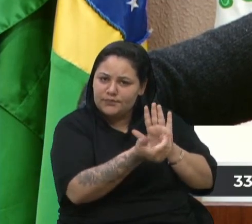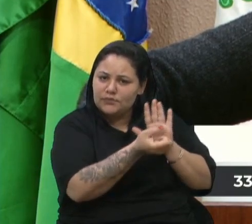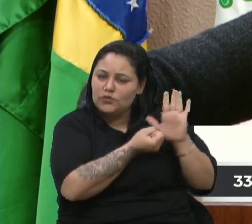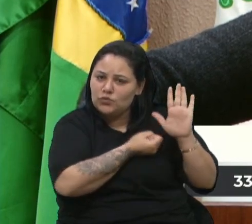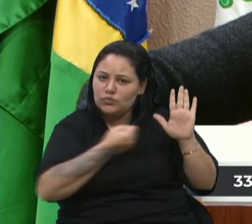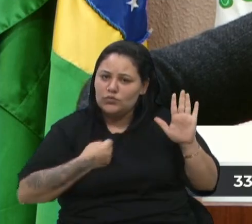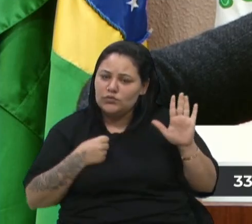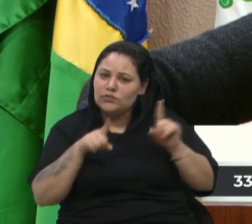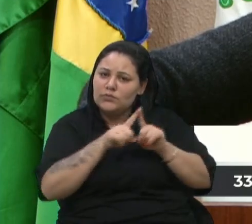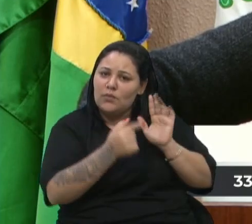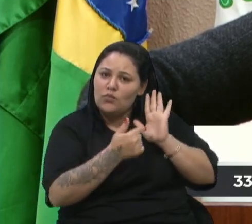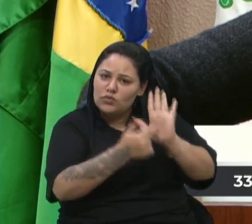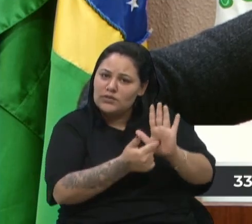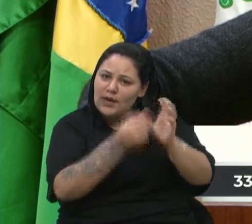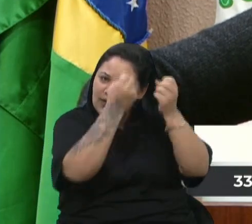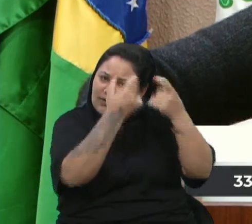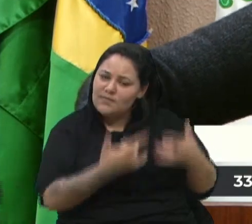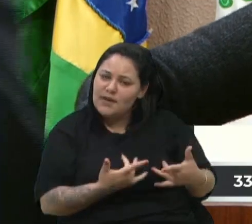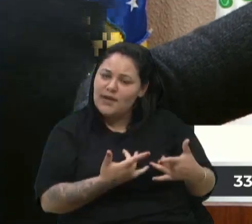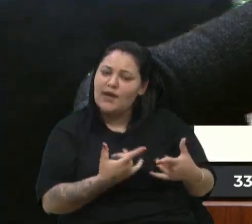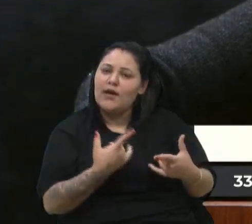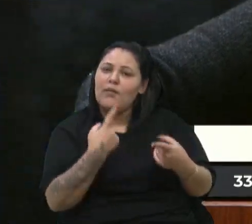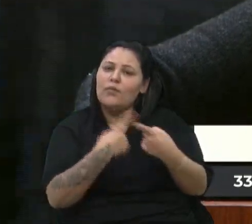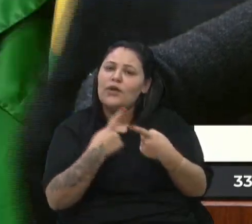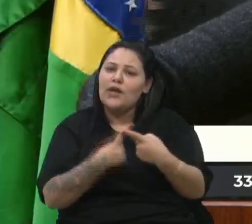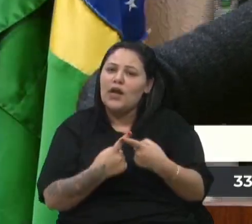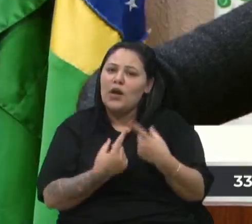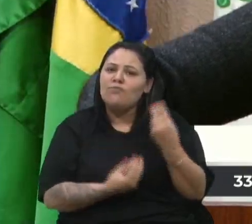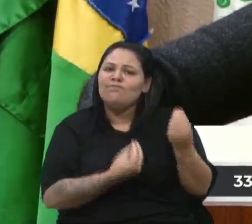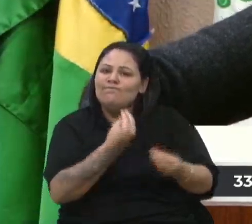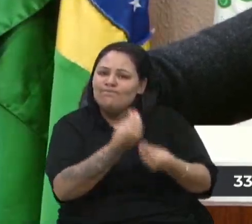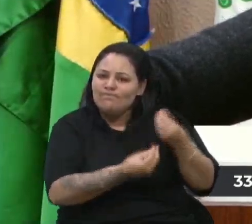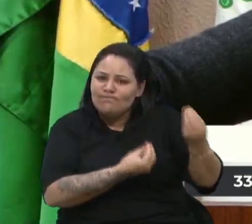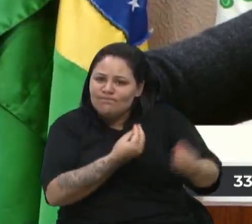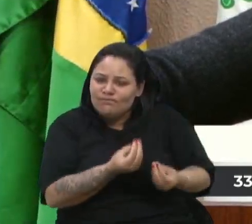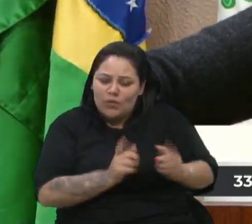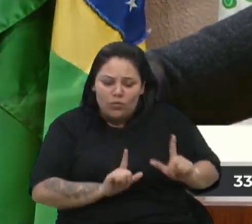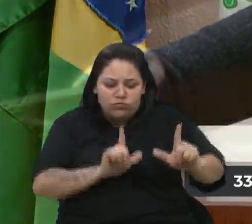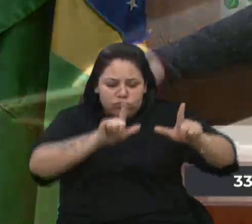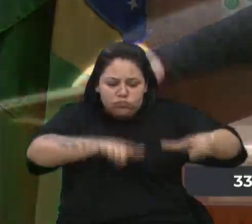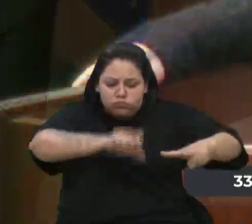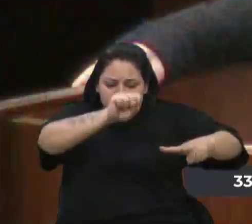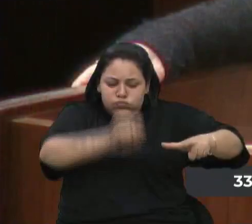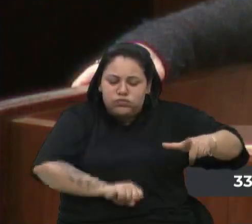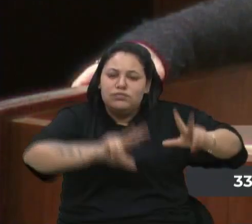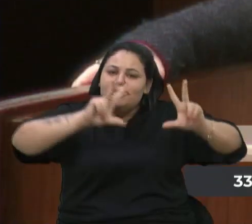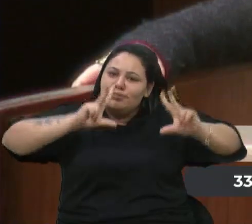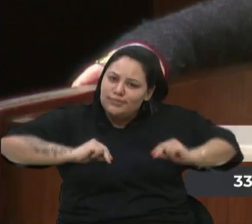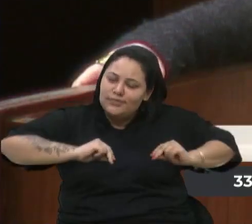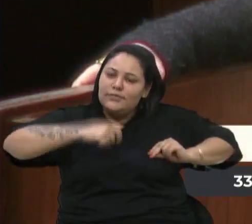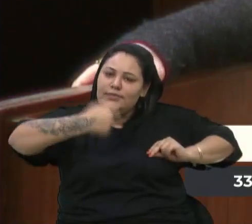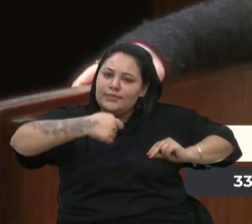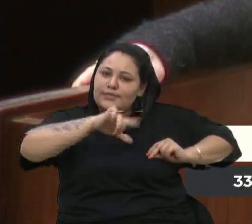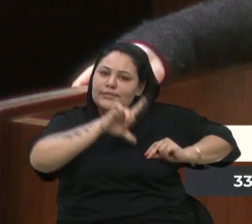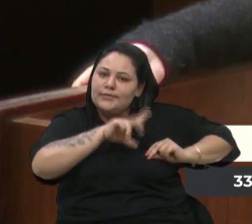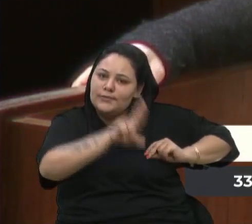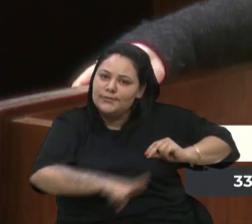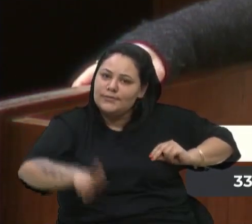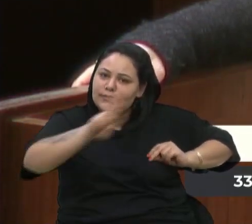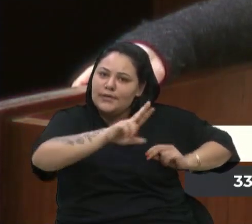para justificar o quanto nossa região merece uma universidade